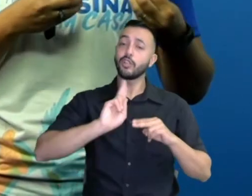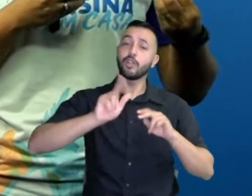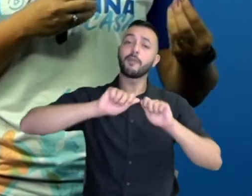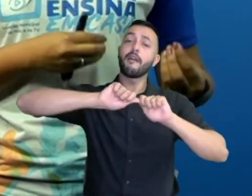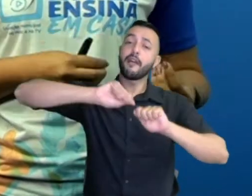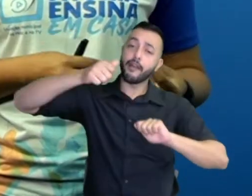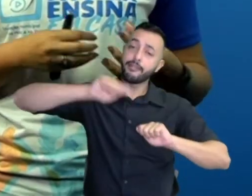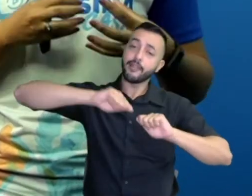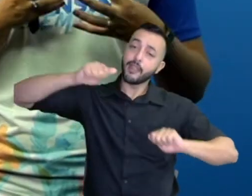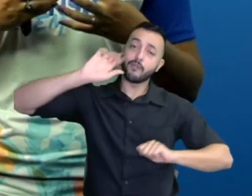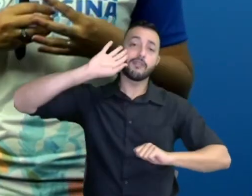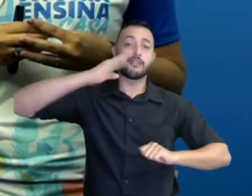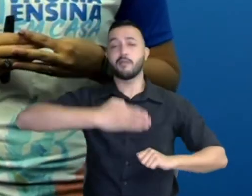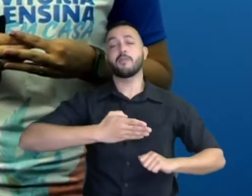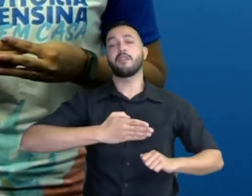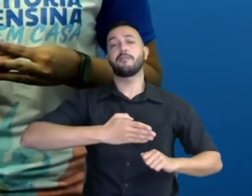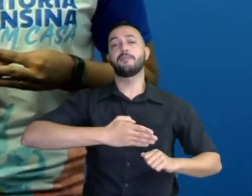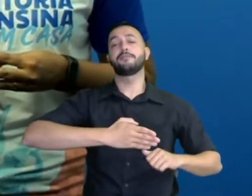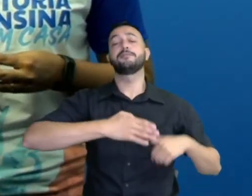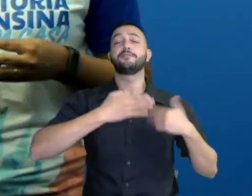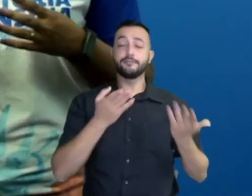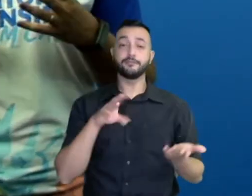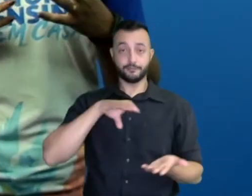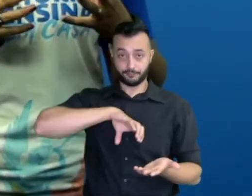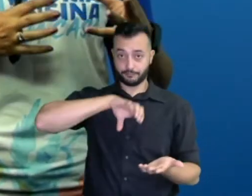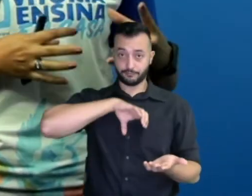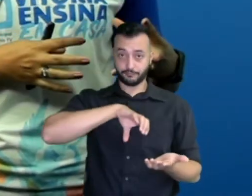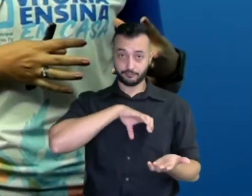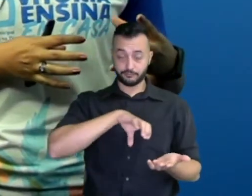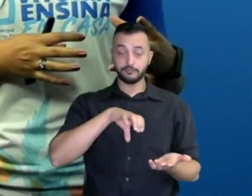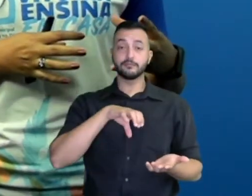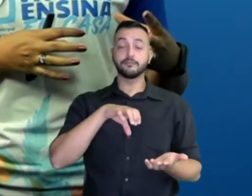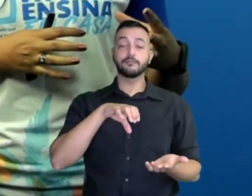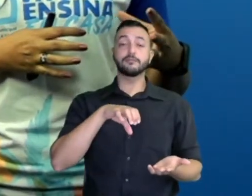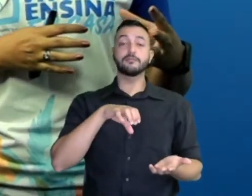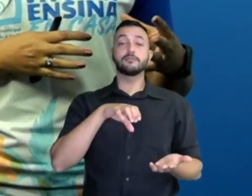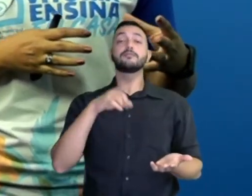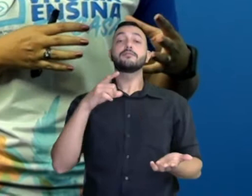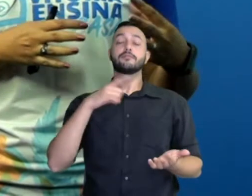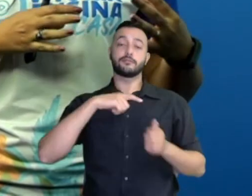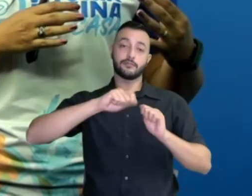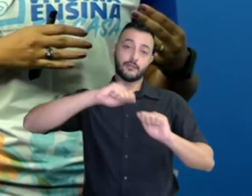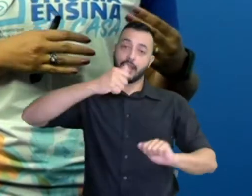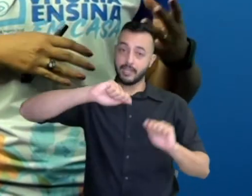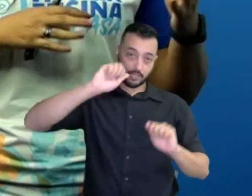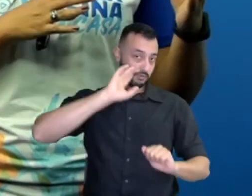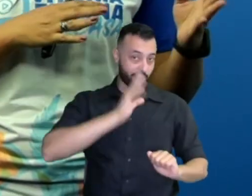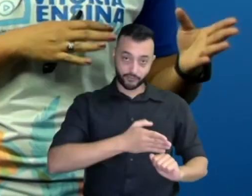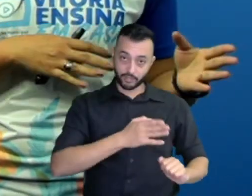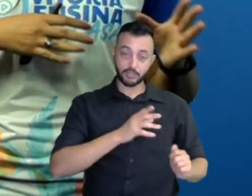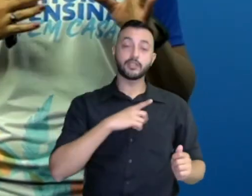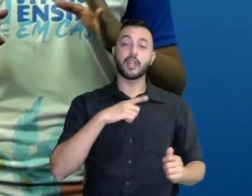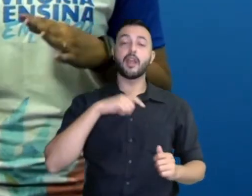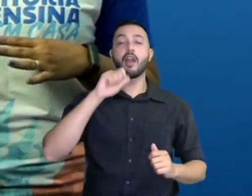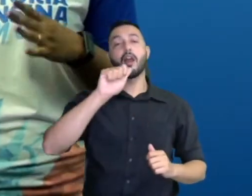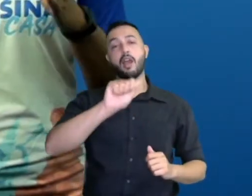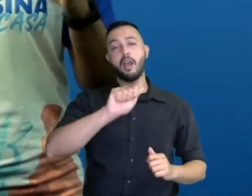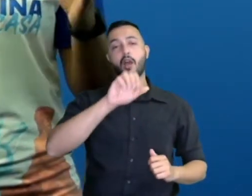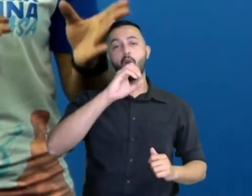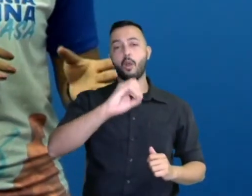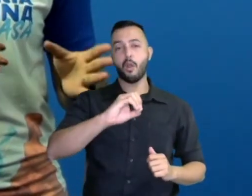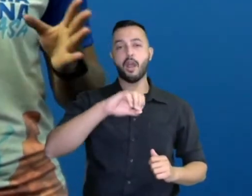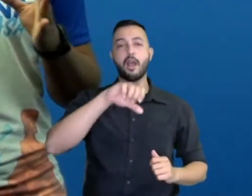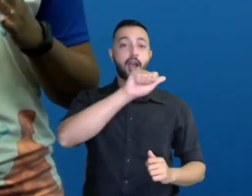artículo determinado. Em português, que são os nossos artigos definidos, a gente tem a,